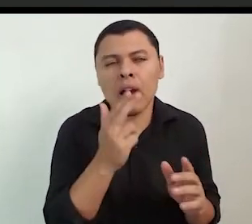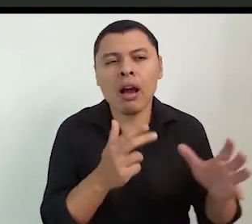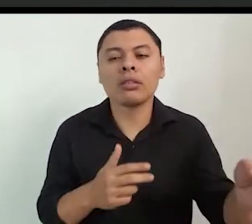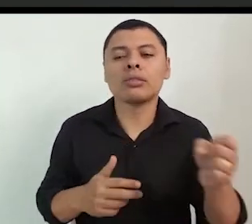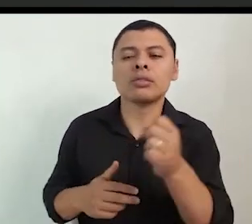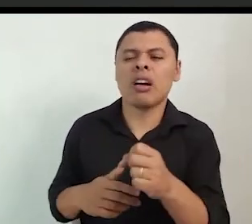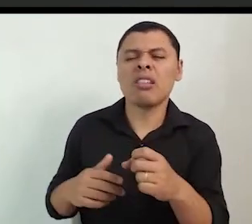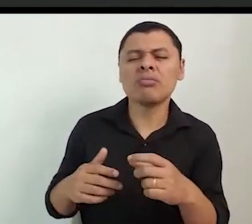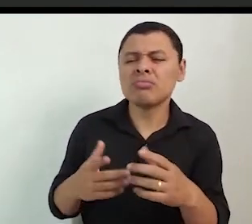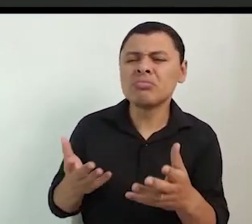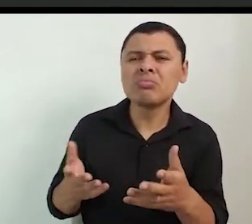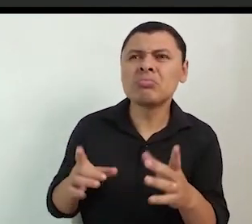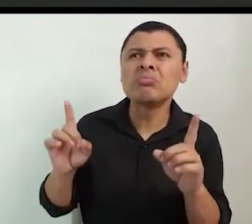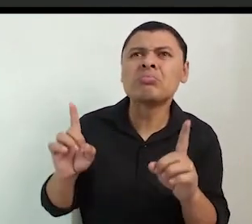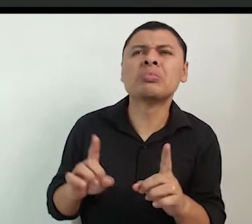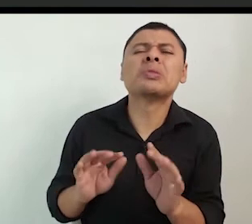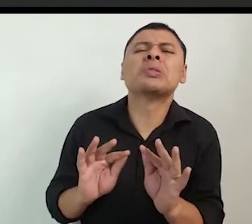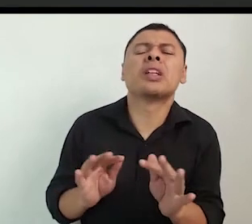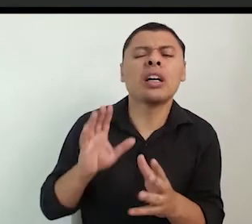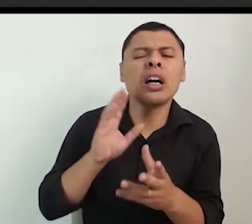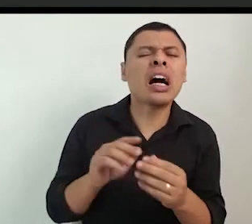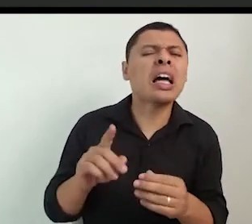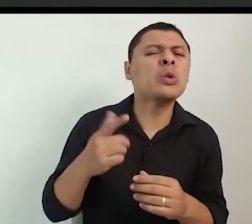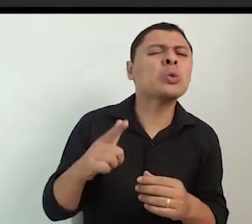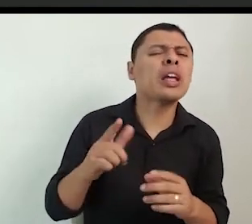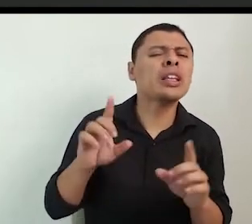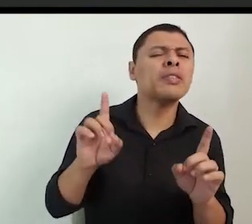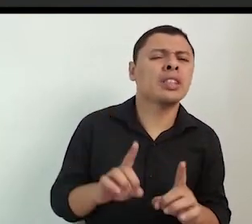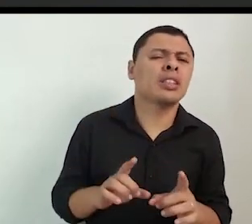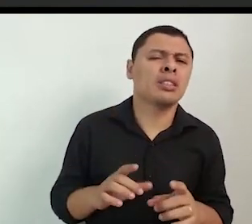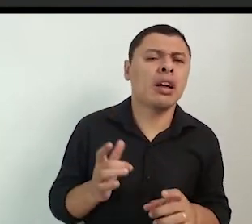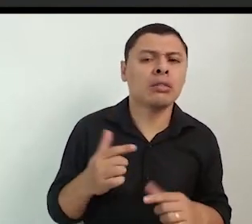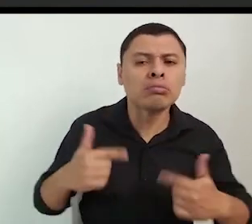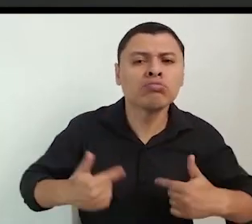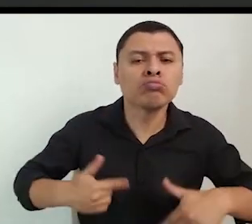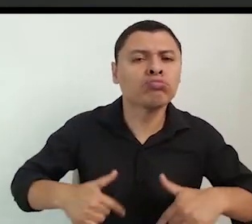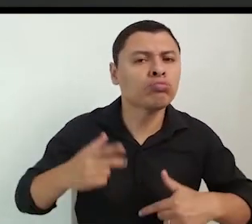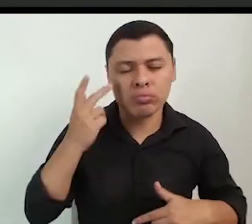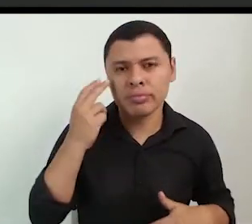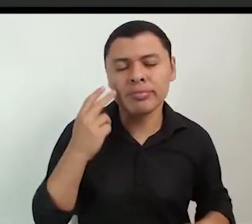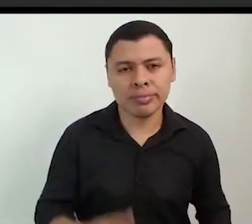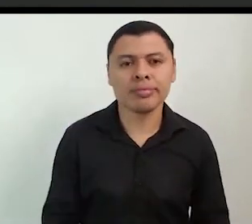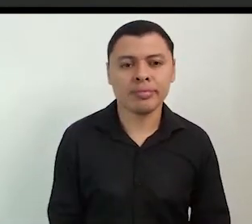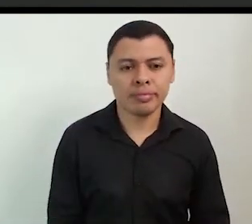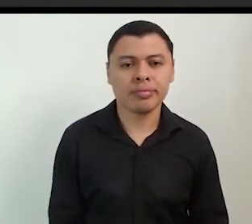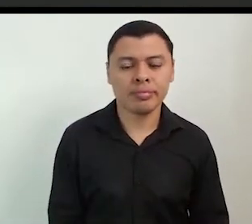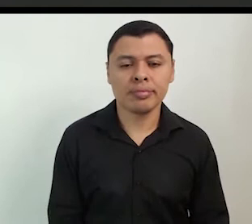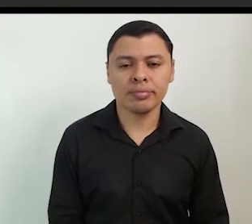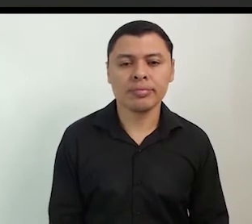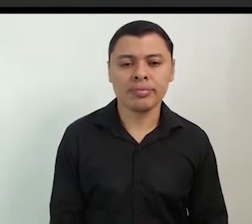praticamente parecer que a pessoa não tem deficiência, né, Paloma? Sim, e é muito triste.